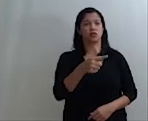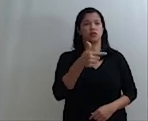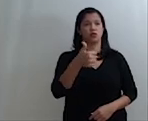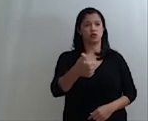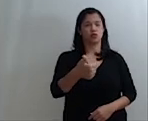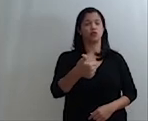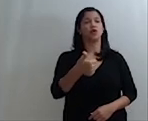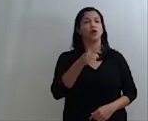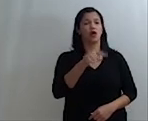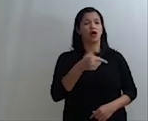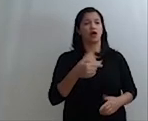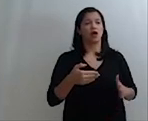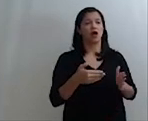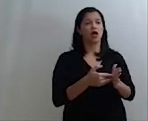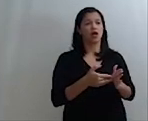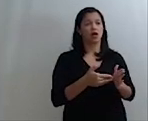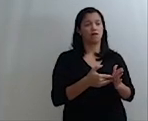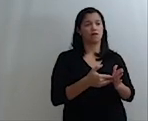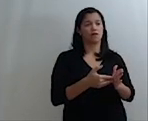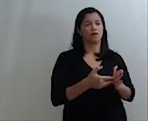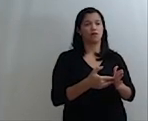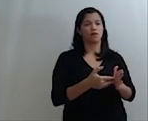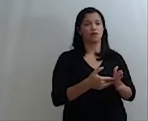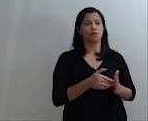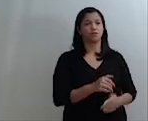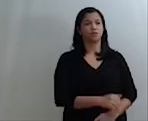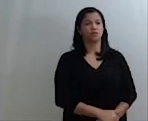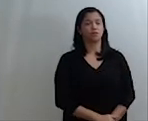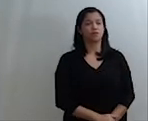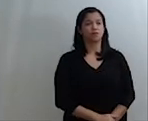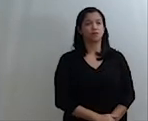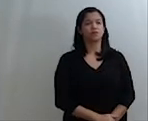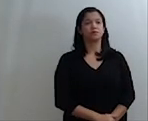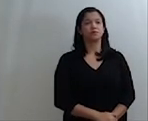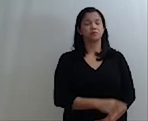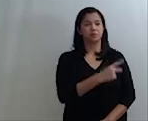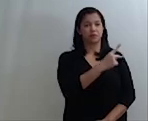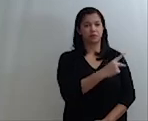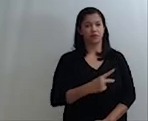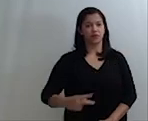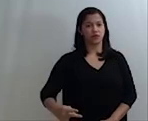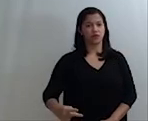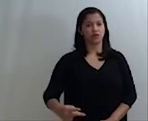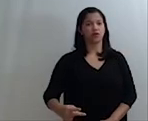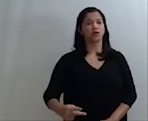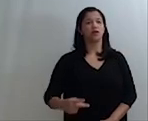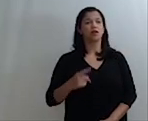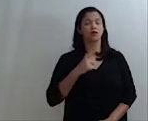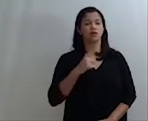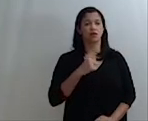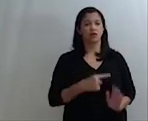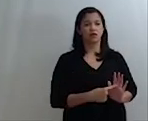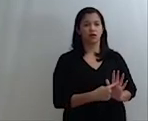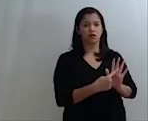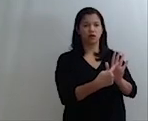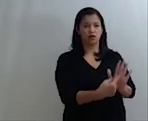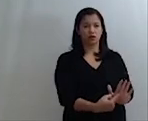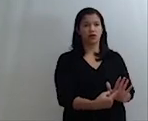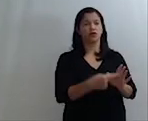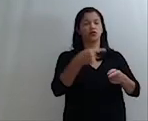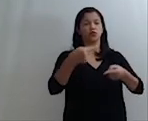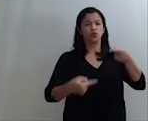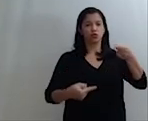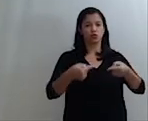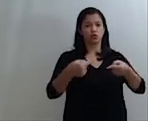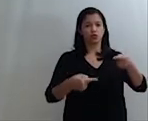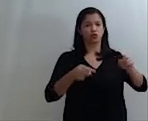não Ministro pois não senhor presidente aqui se tem discussão sobre